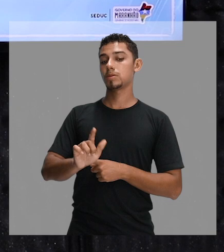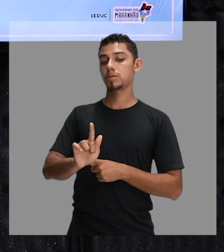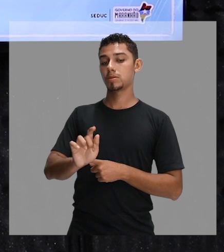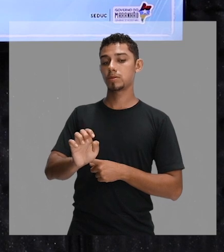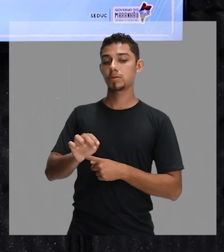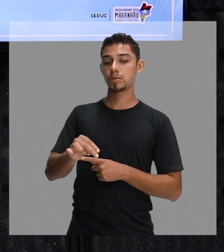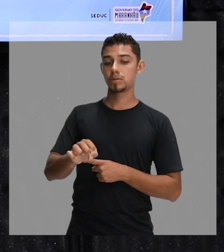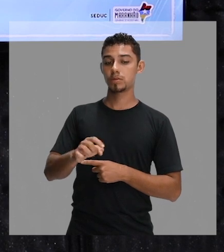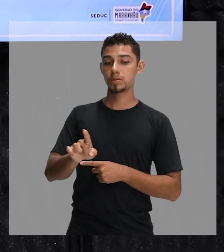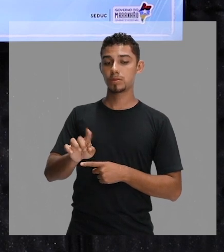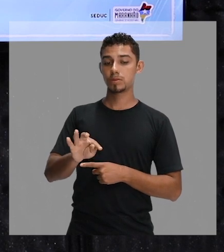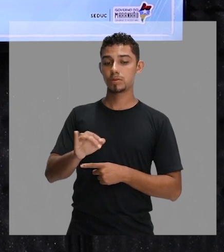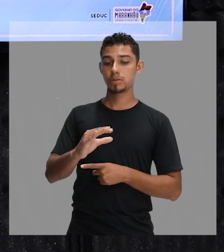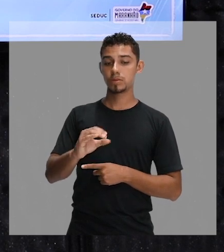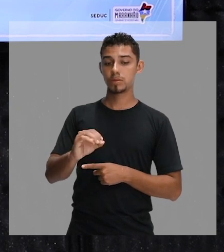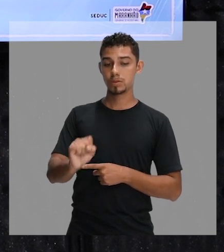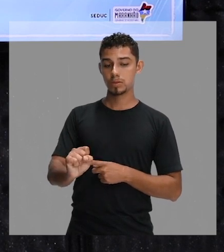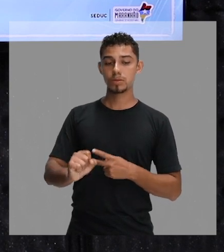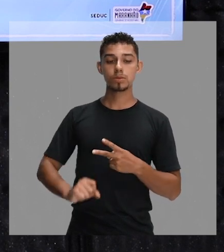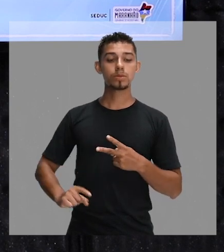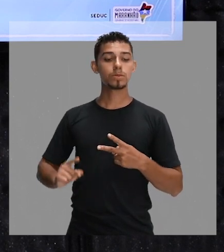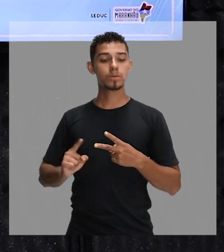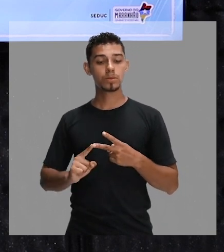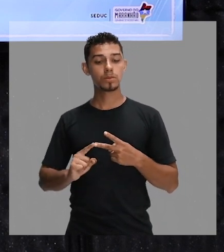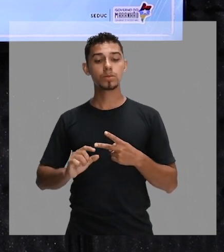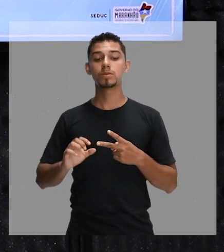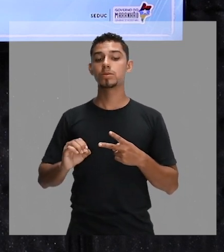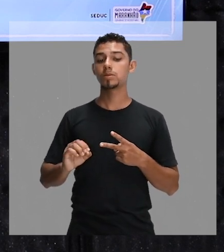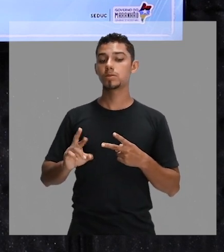movimentos orogenéticos. Os